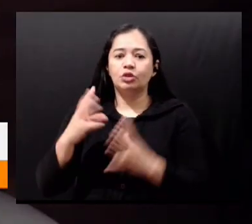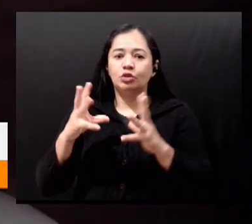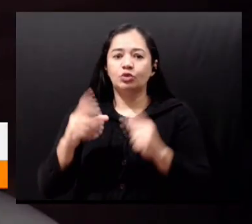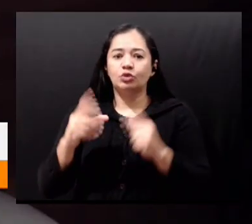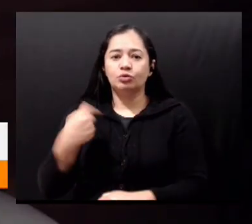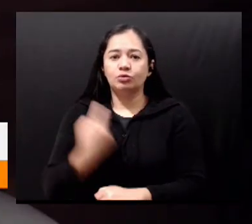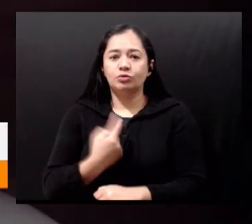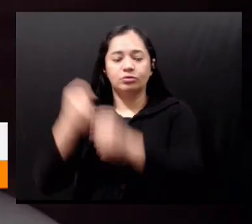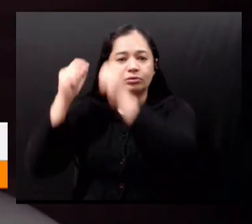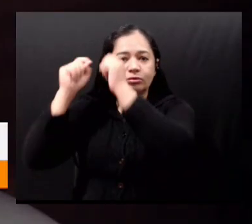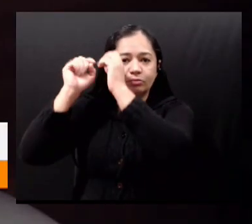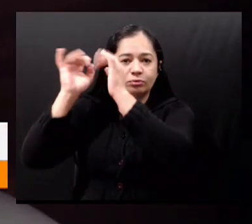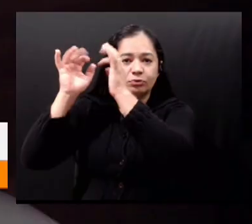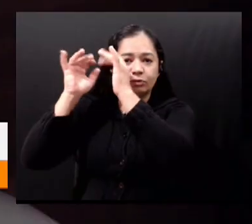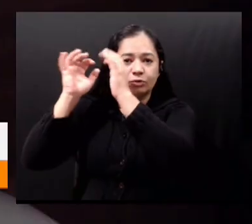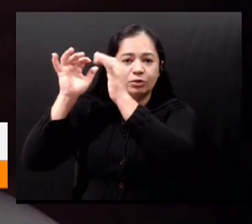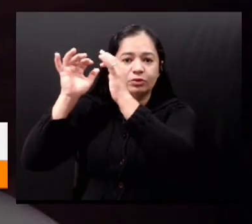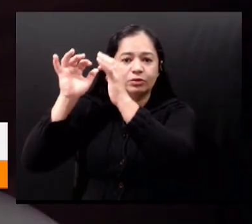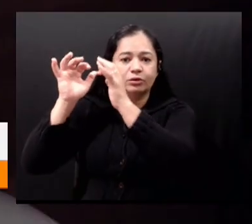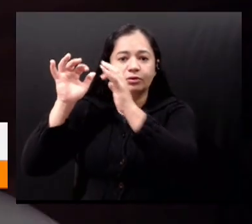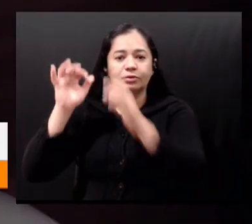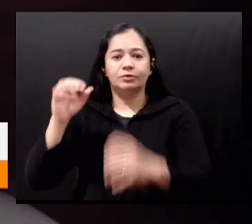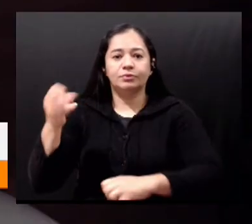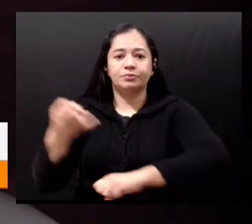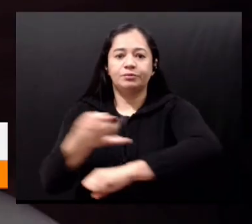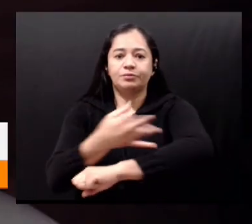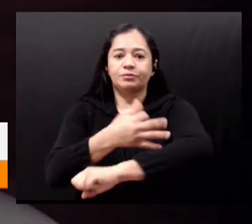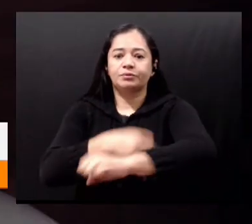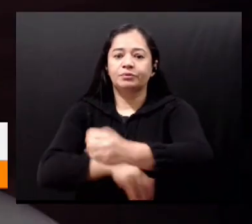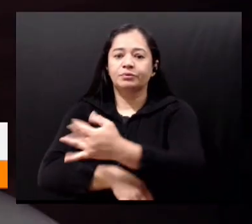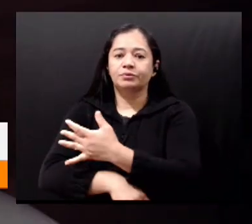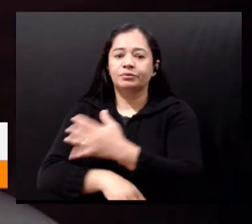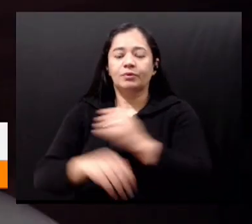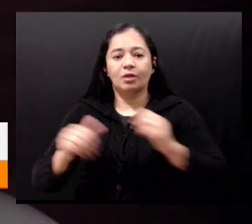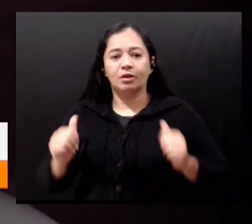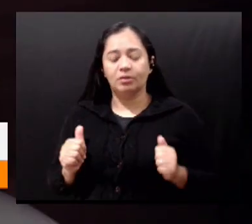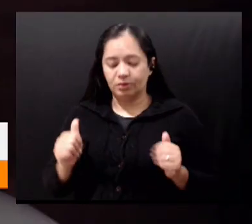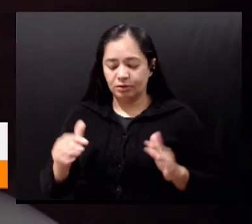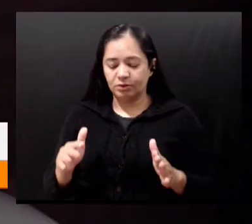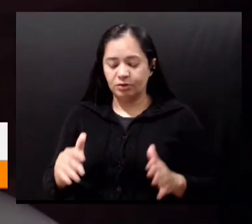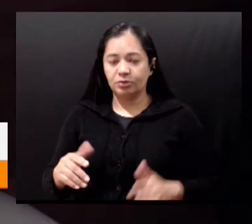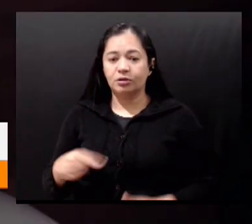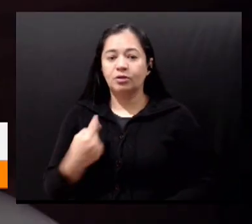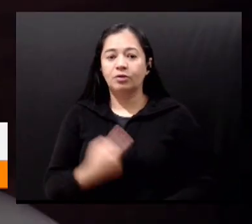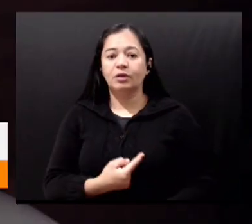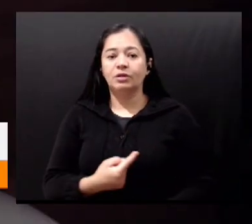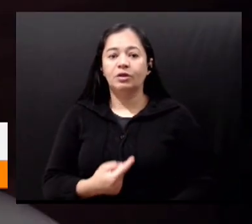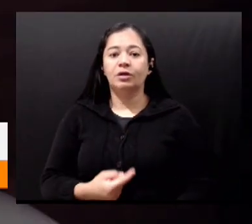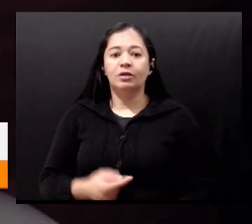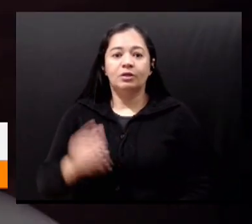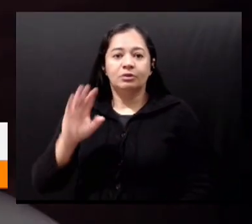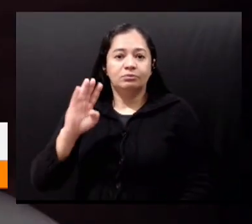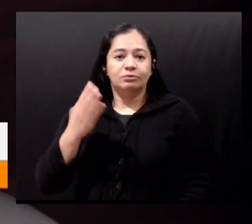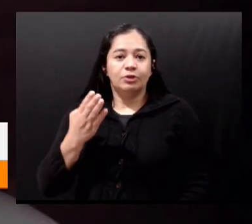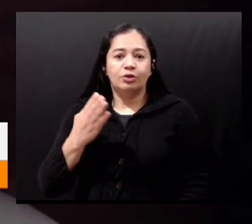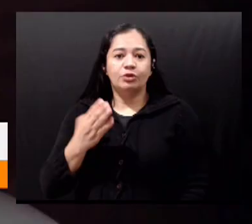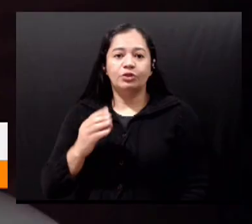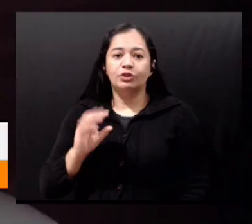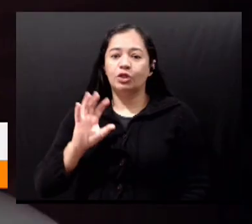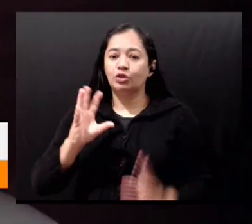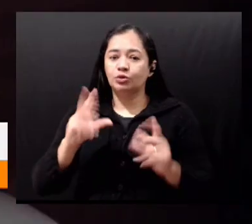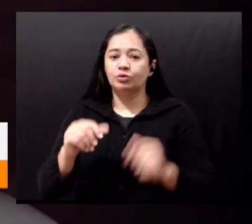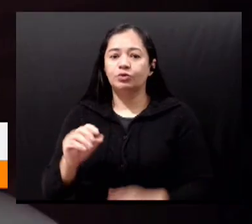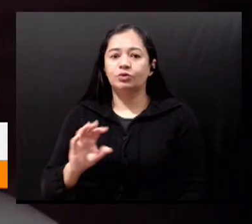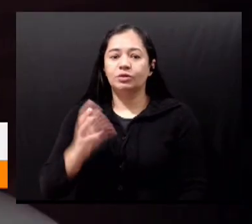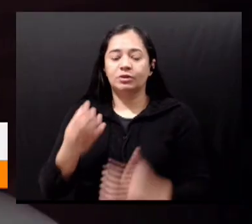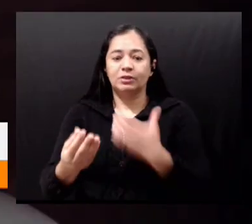né? As emoções, as reações têm a ver com a nossa bioquímica. Então, com o que Uhum. acontece dentro do nosso corpo. Então, quando a